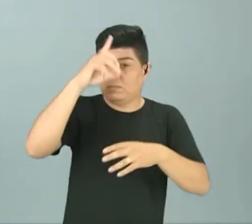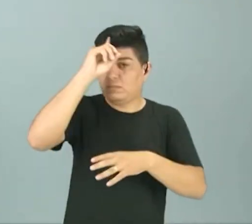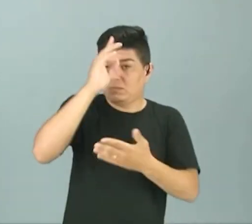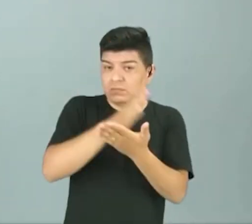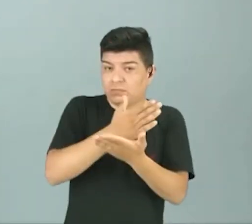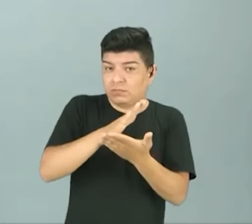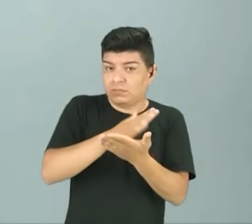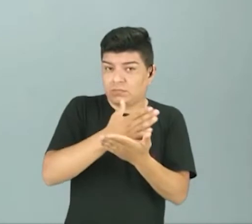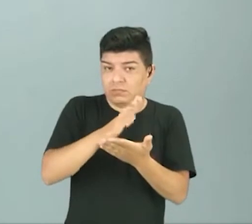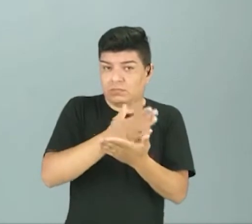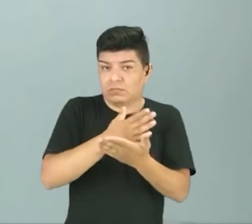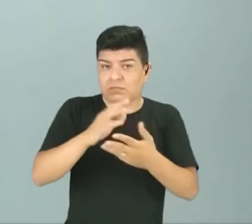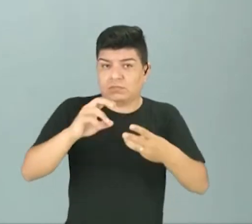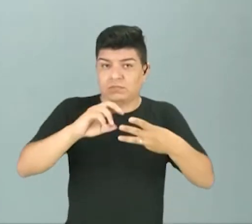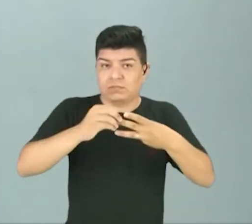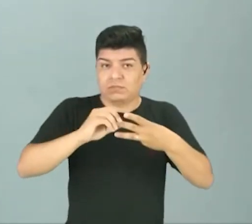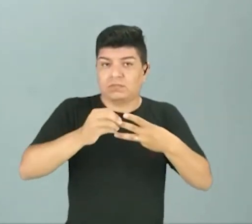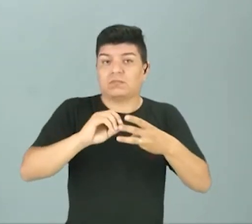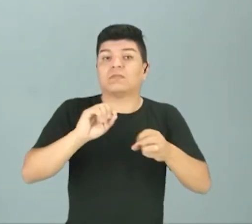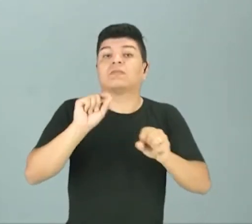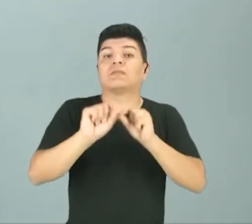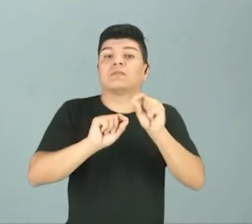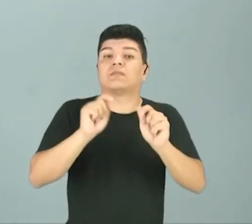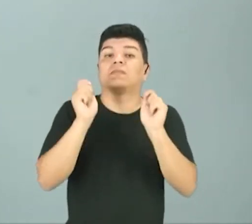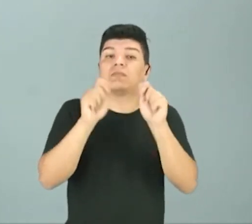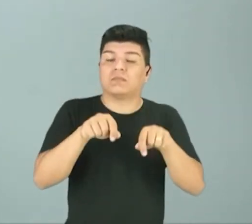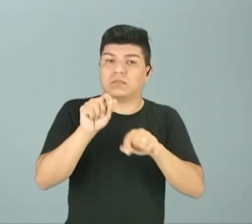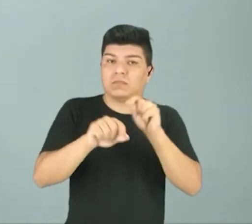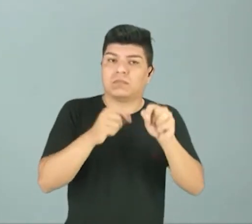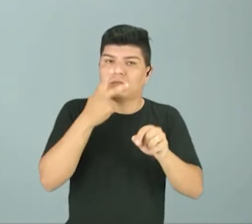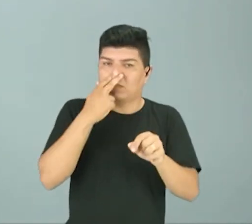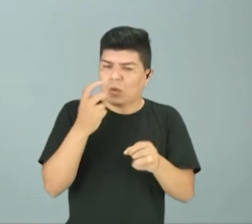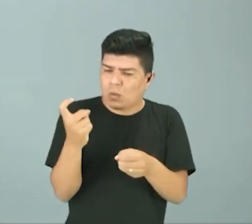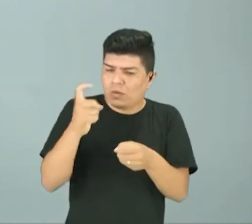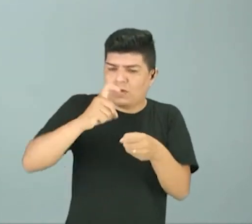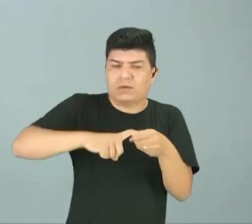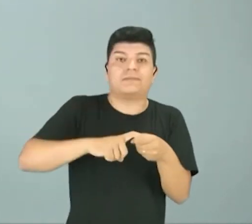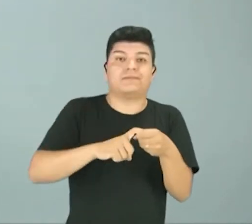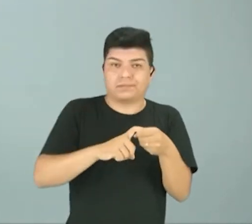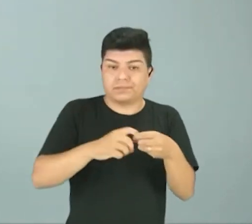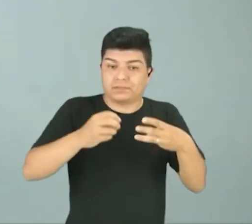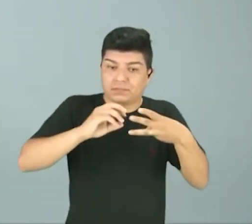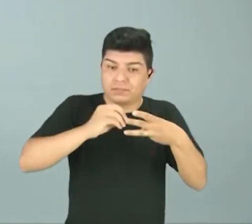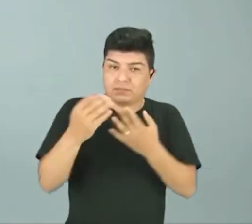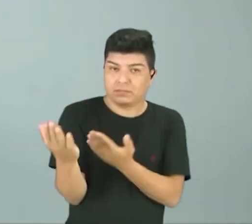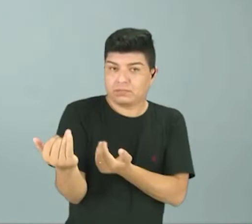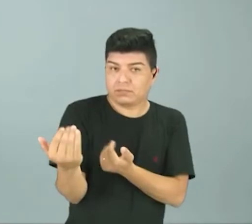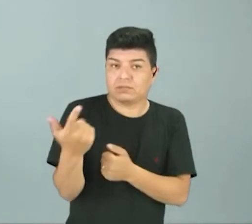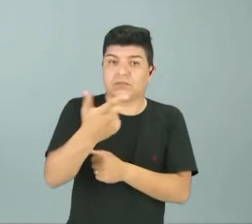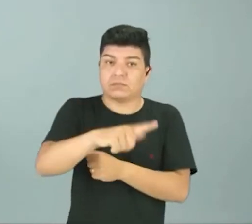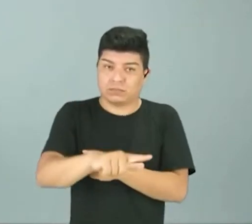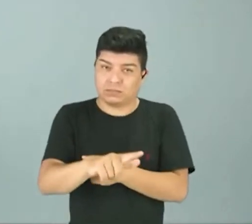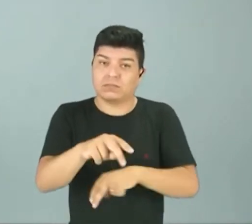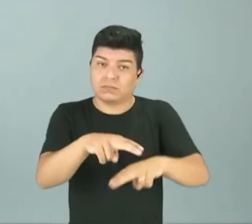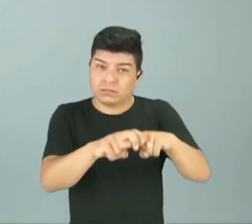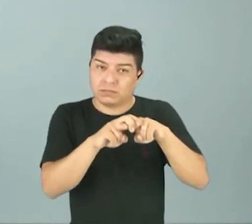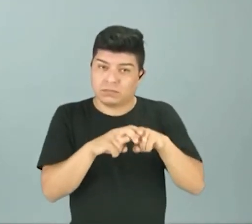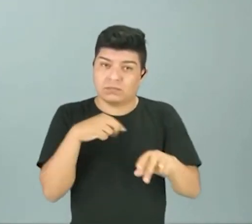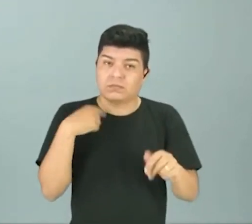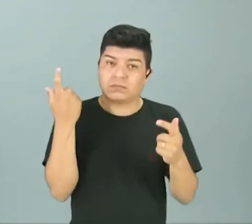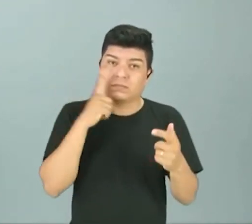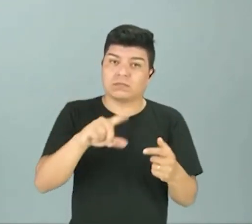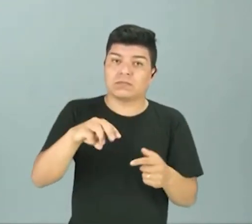alguns, principalmente as células do parênquima, eles têm a capacidade de voltar a ser células jovens, ou seja, voltar a ter a